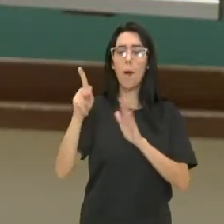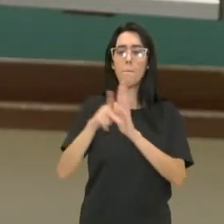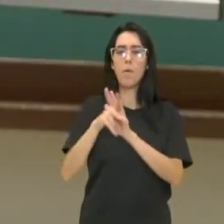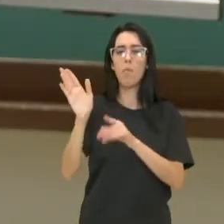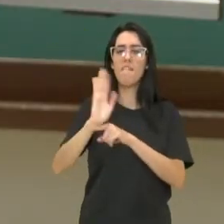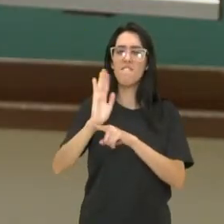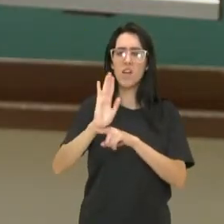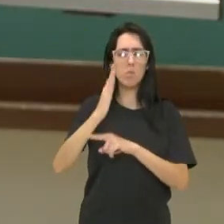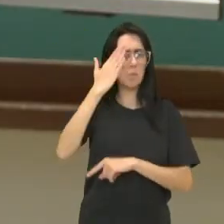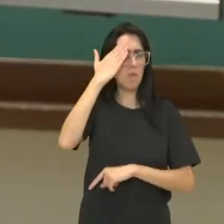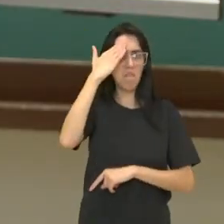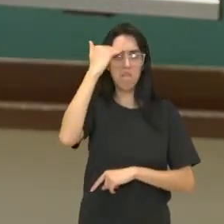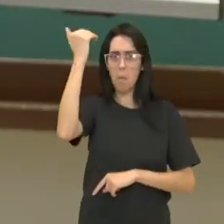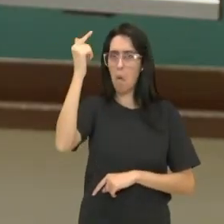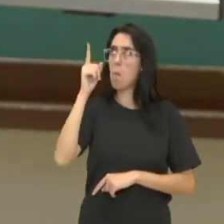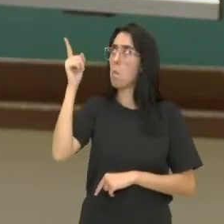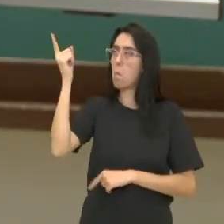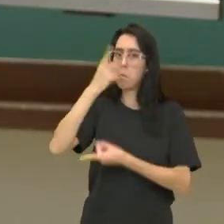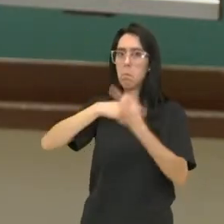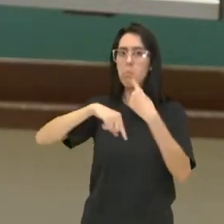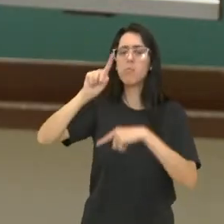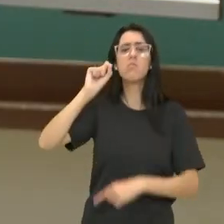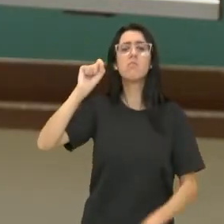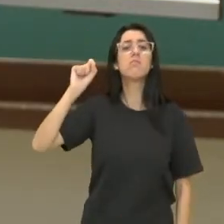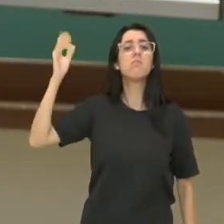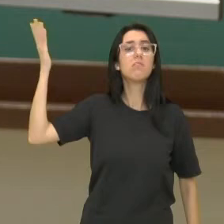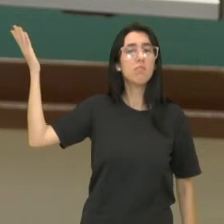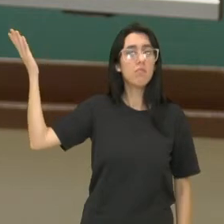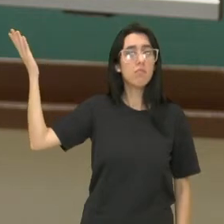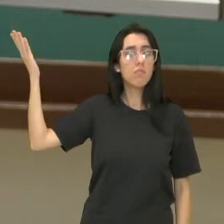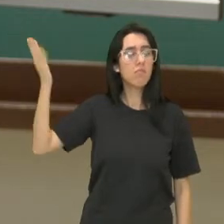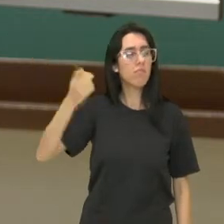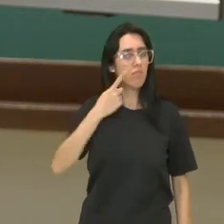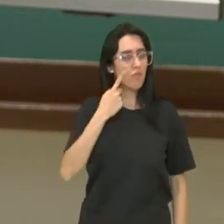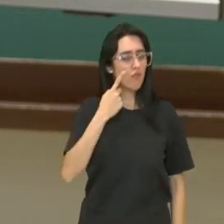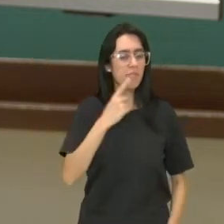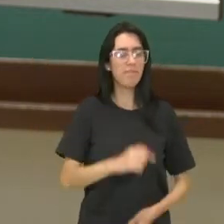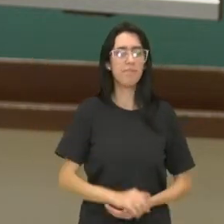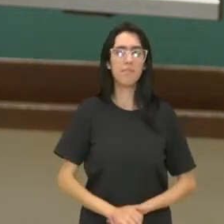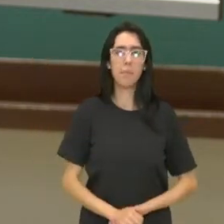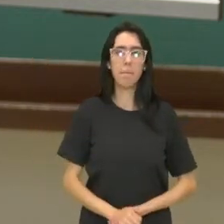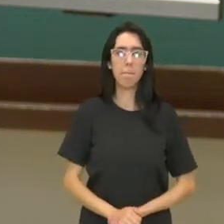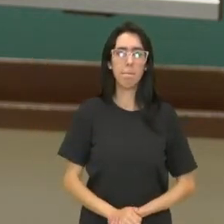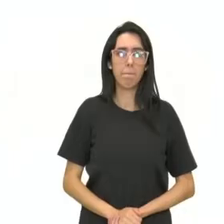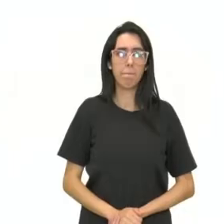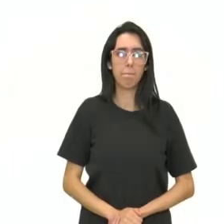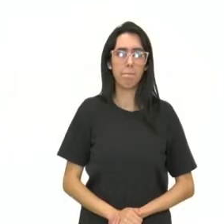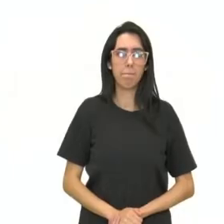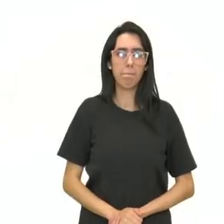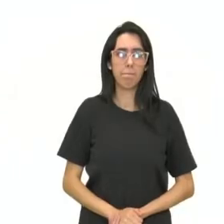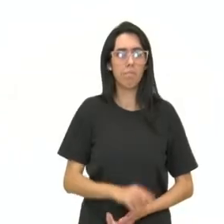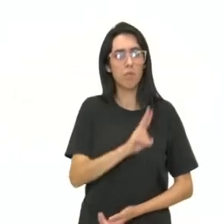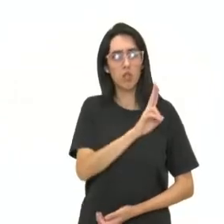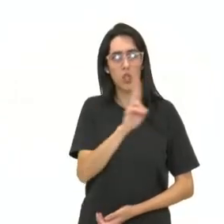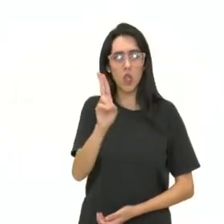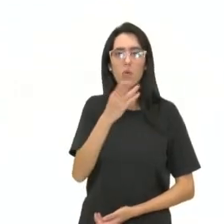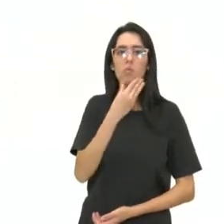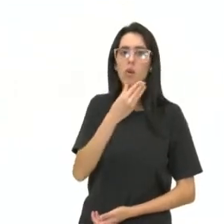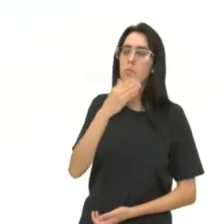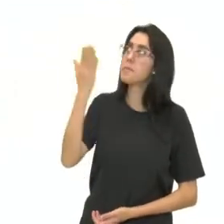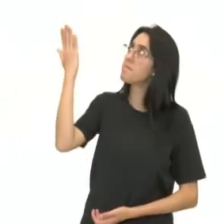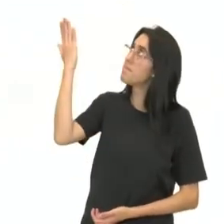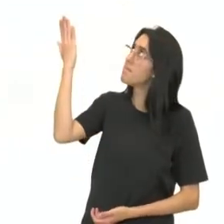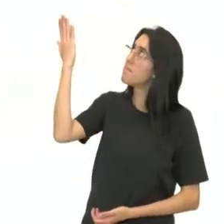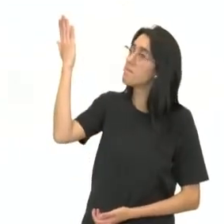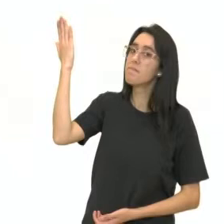Fora do país dele. Quem é esse? Vamos a conhecer? Este é Pedro Almodóvar,